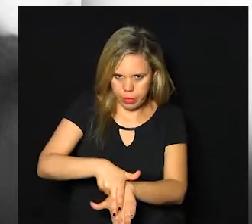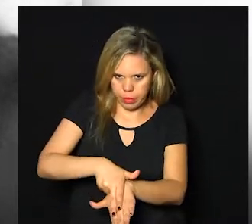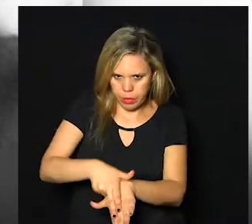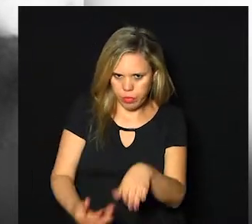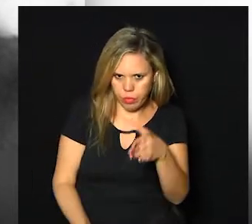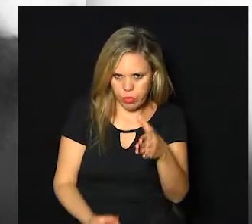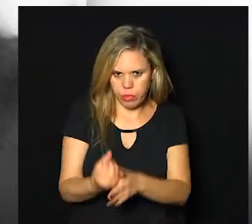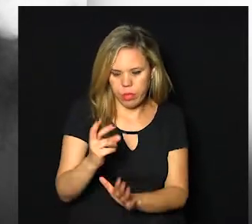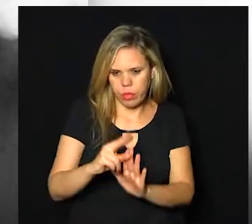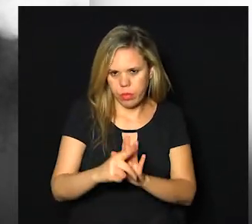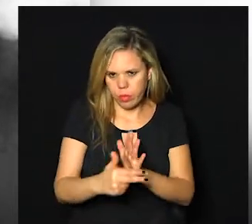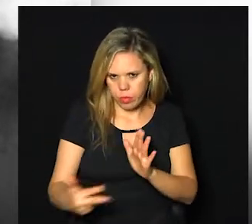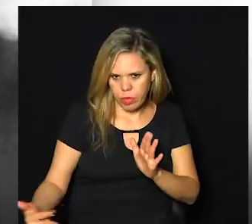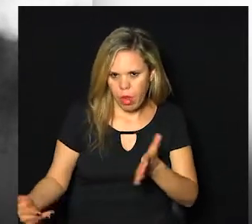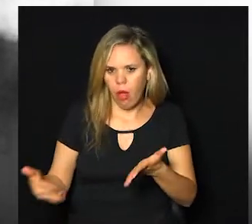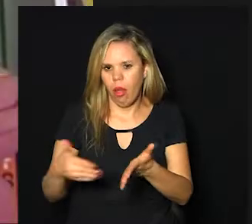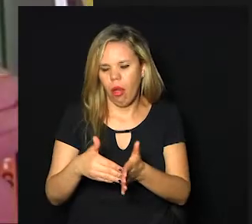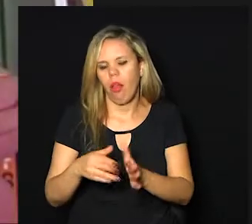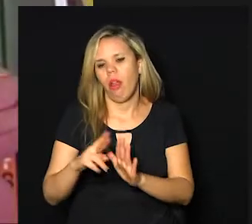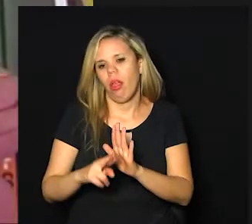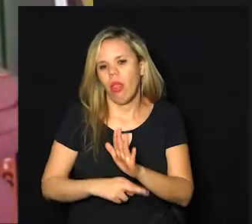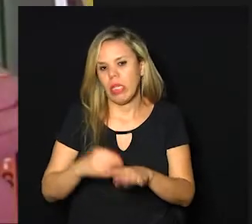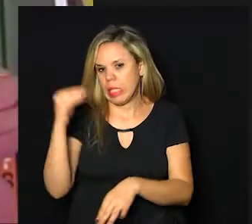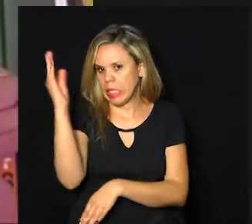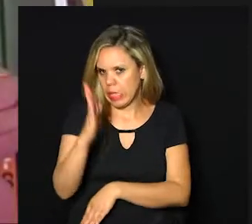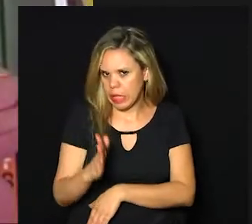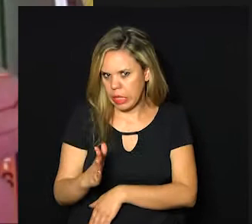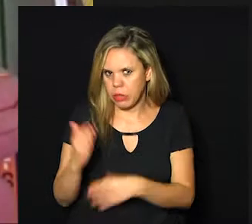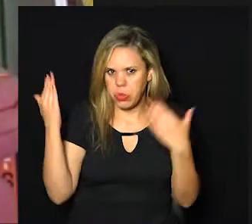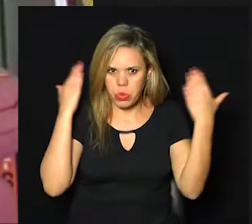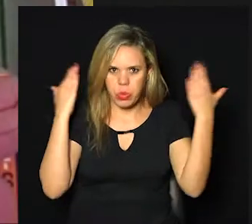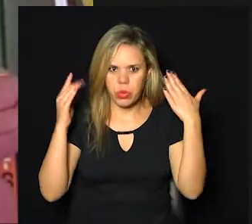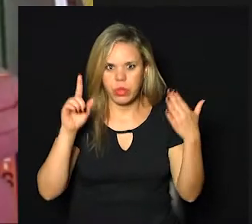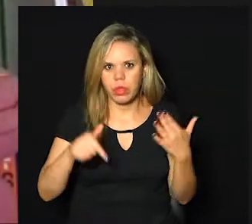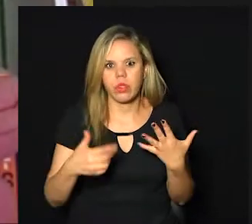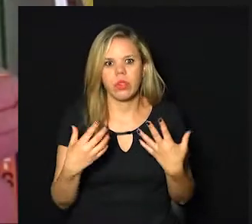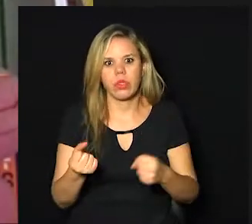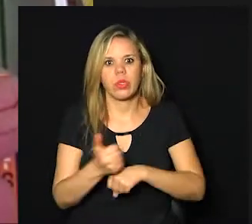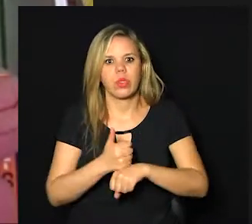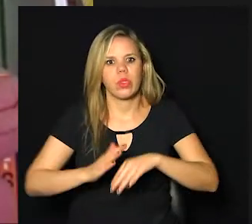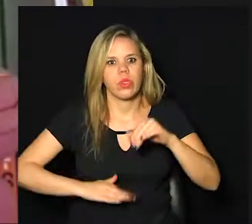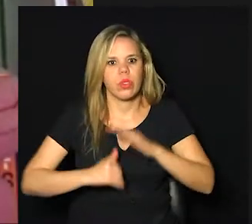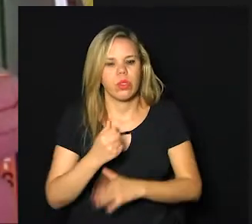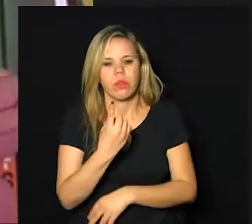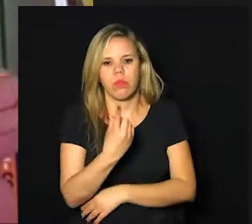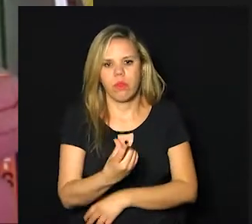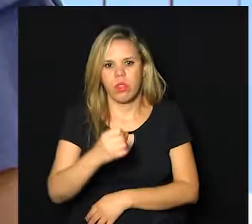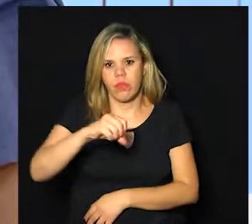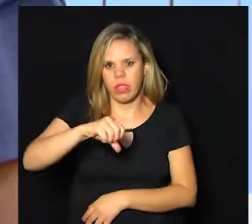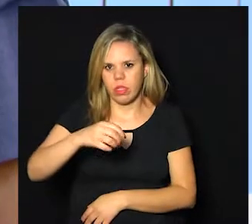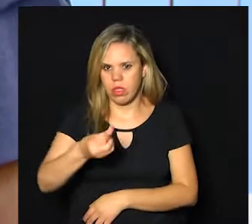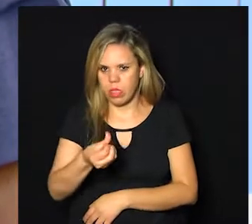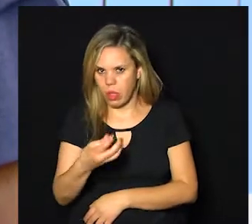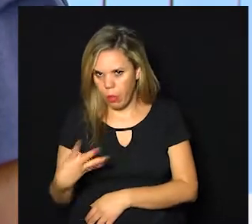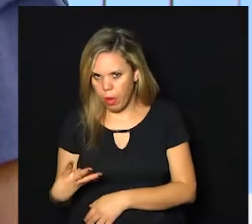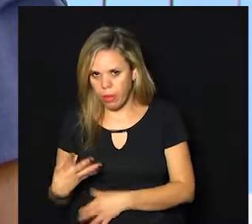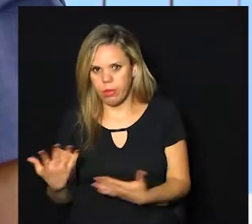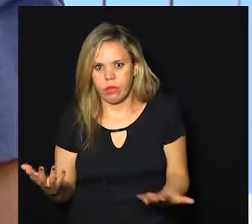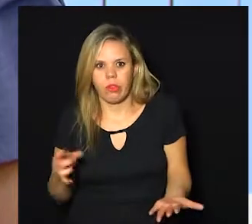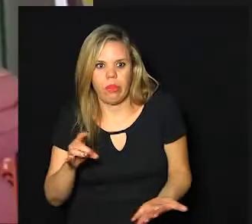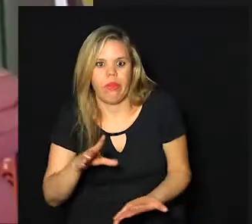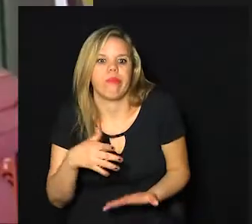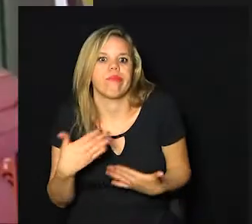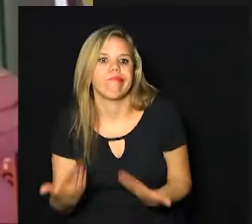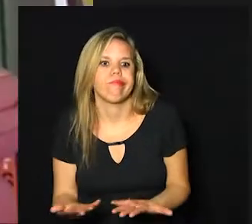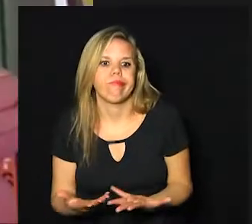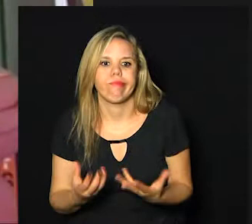uma série de restrições e tudo mais. No Brasil, a psicologia é reconhecida como profissão em 1964, né? Então,